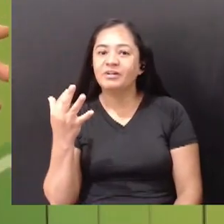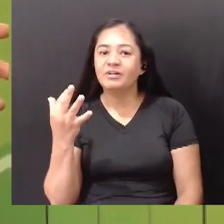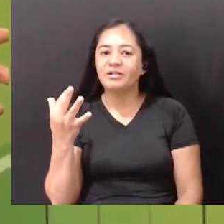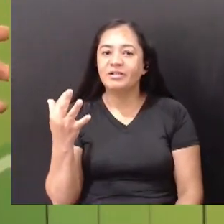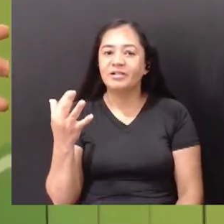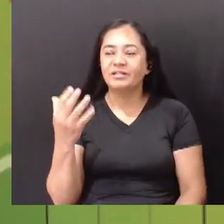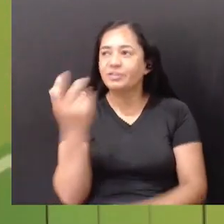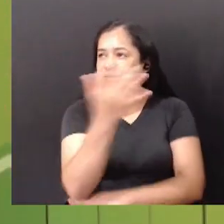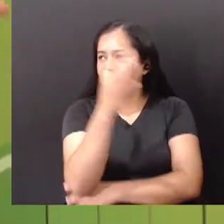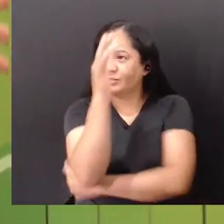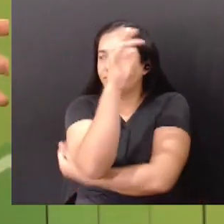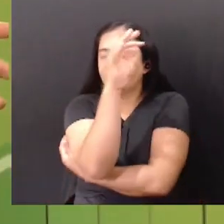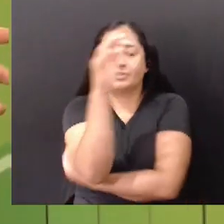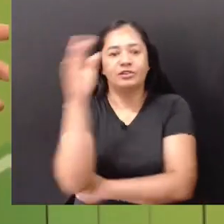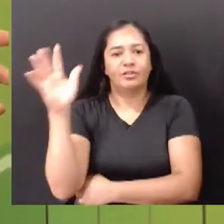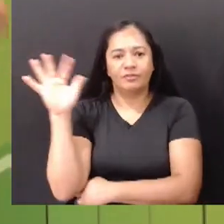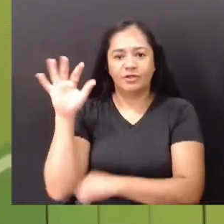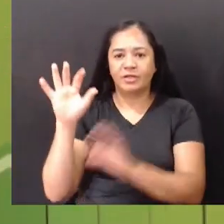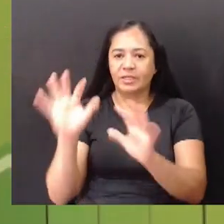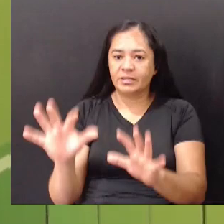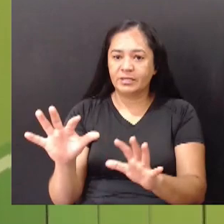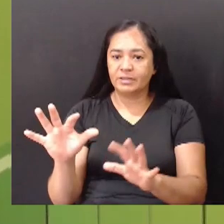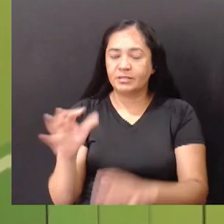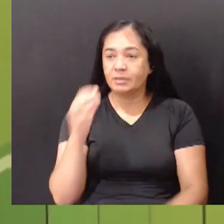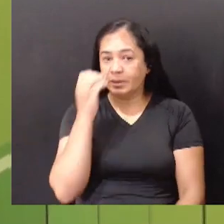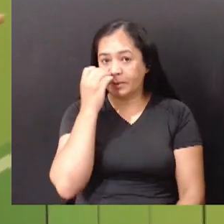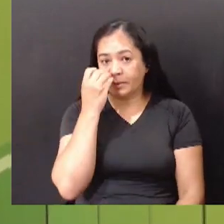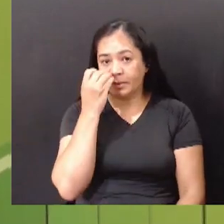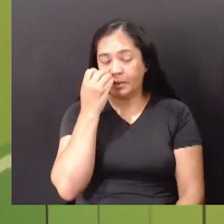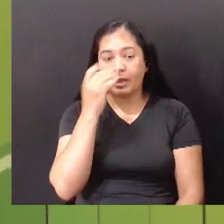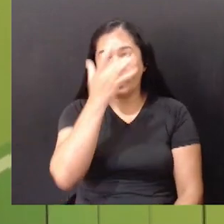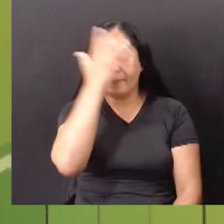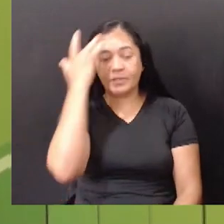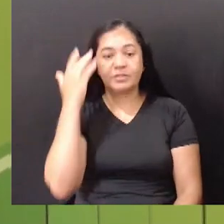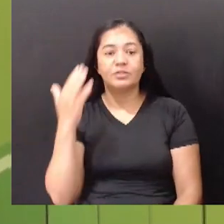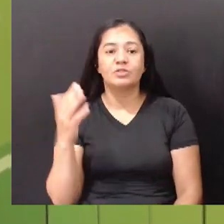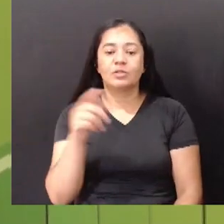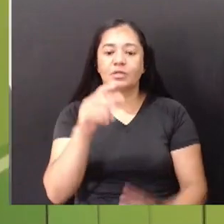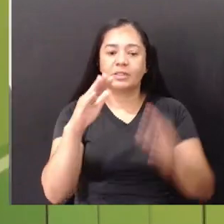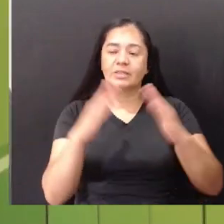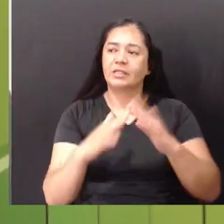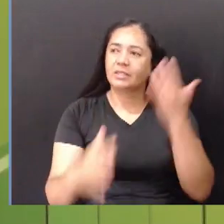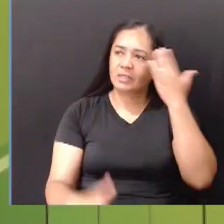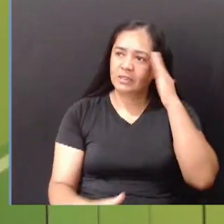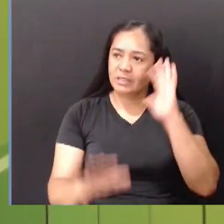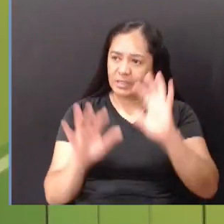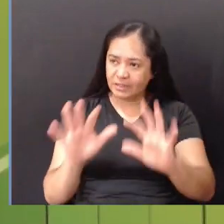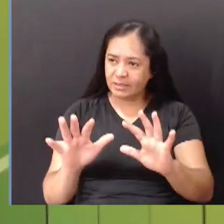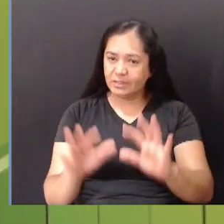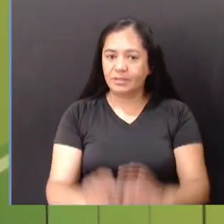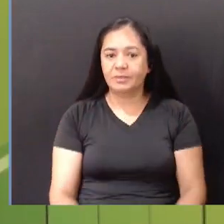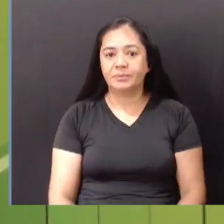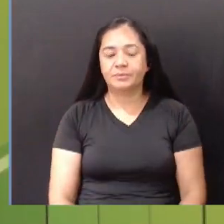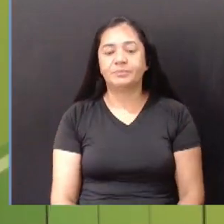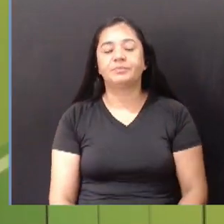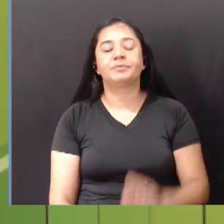quantidade de florestas, digamos assim. É esse, para quem está lá em casa entender mais ou menos esse